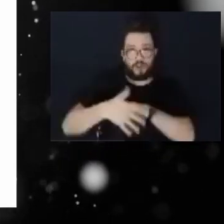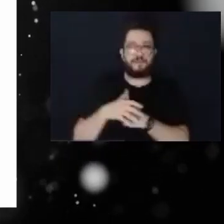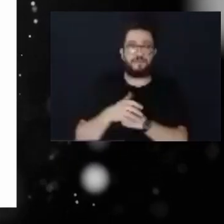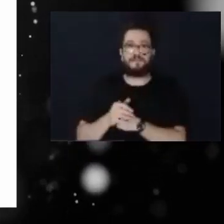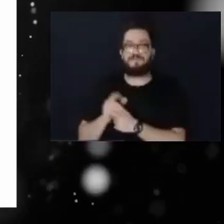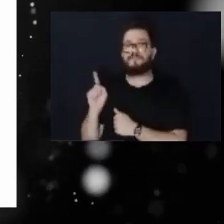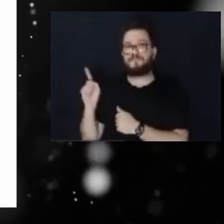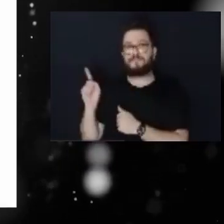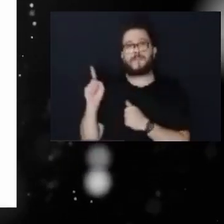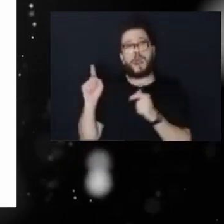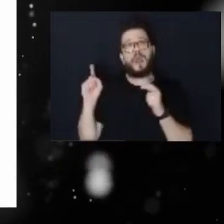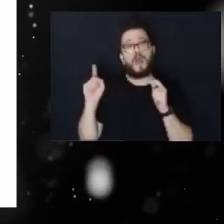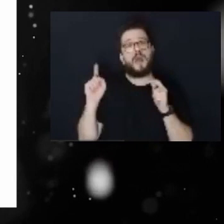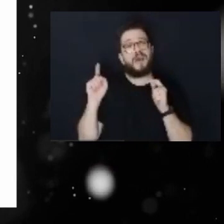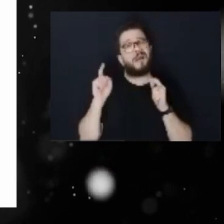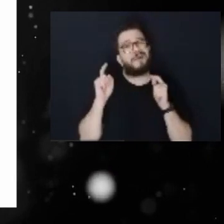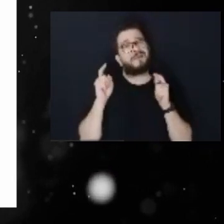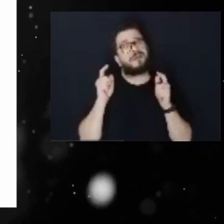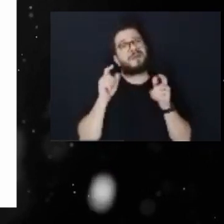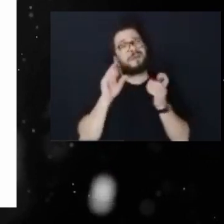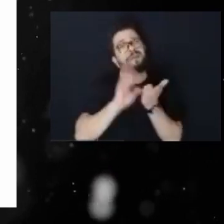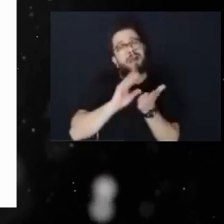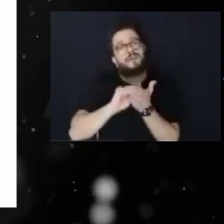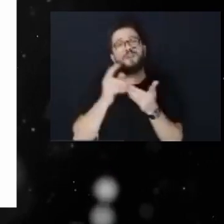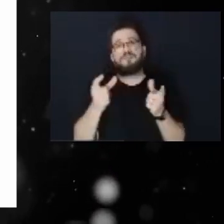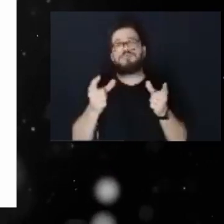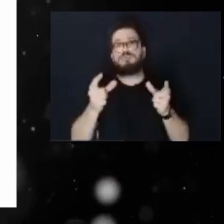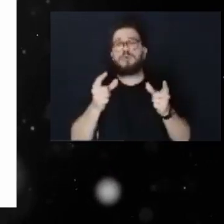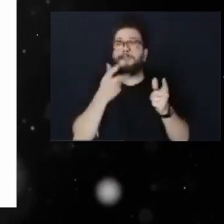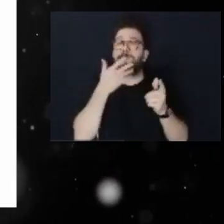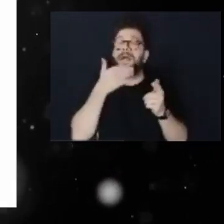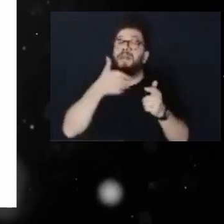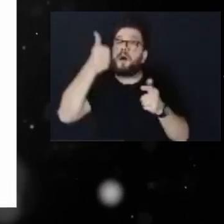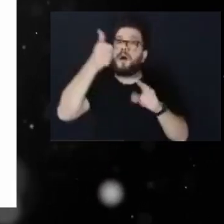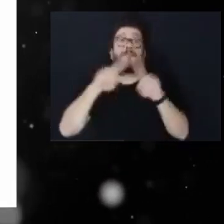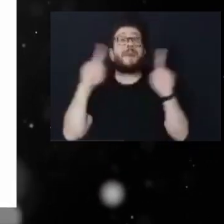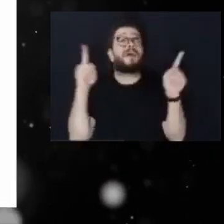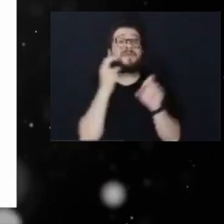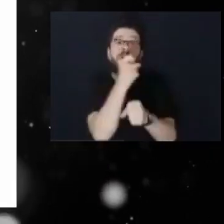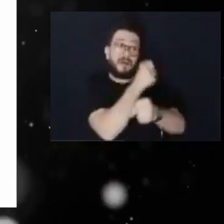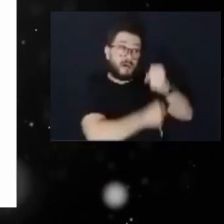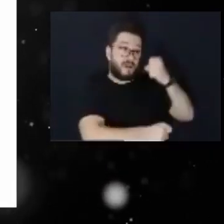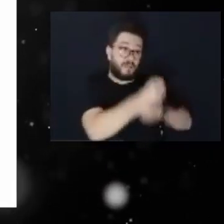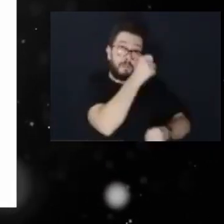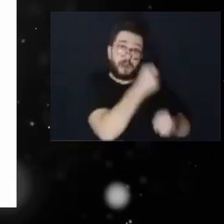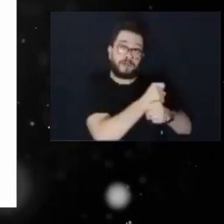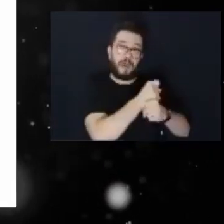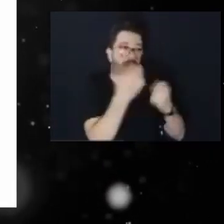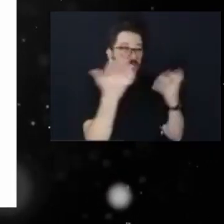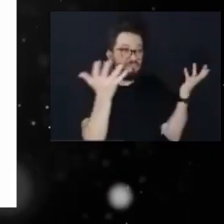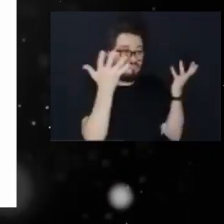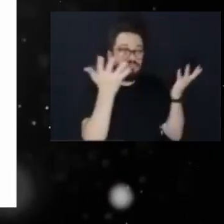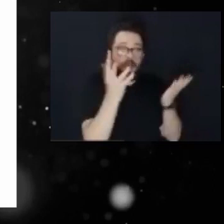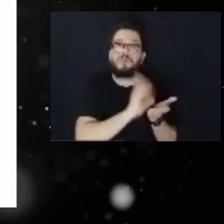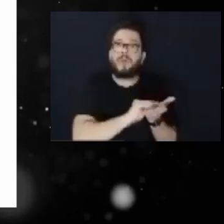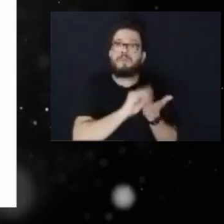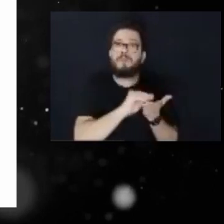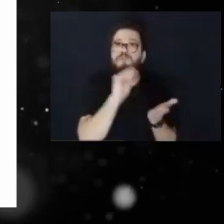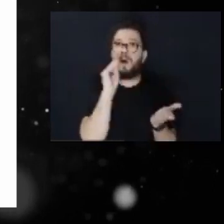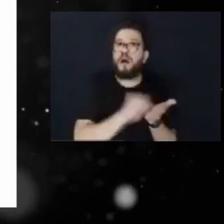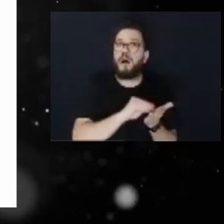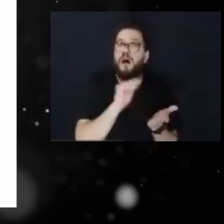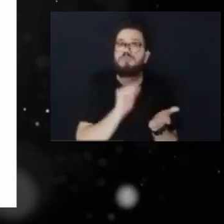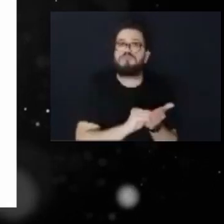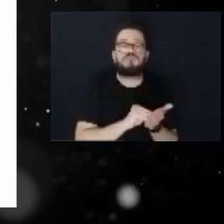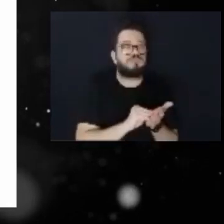de Foz do Iguaçu. Entretanto, os dados do ano passado não estão disponíveis de maneira clara no site. Talvez uma